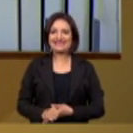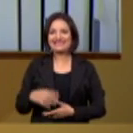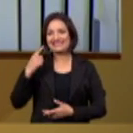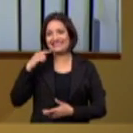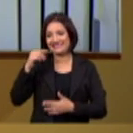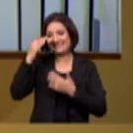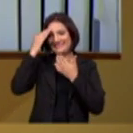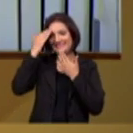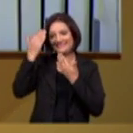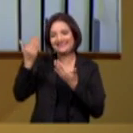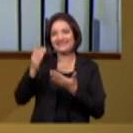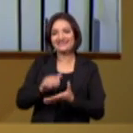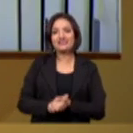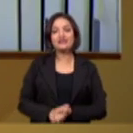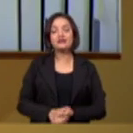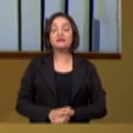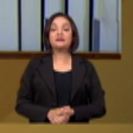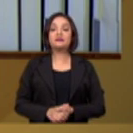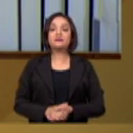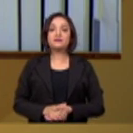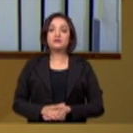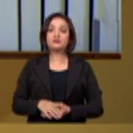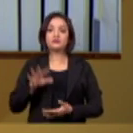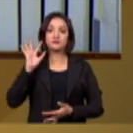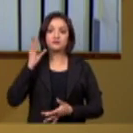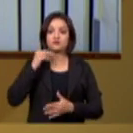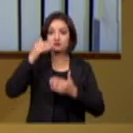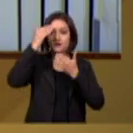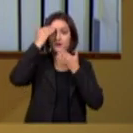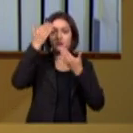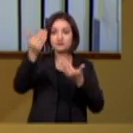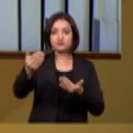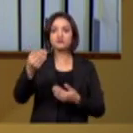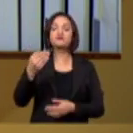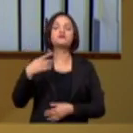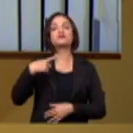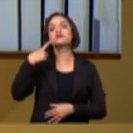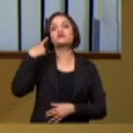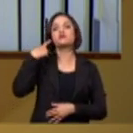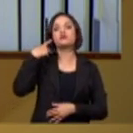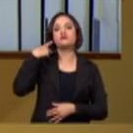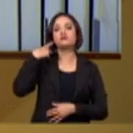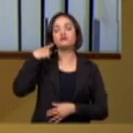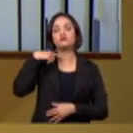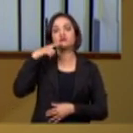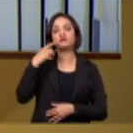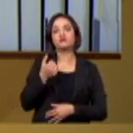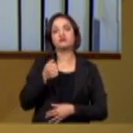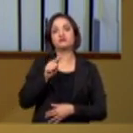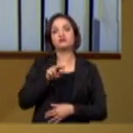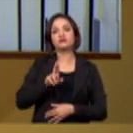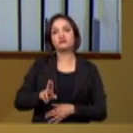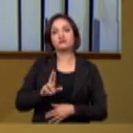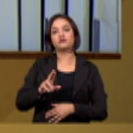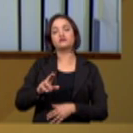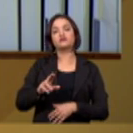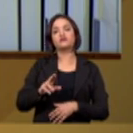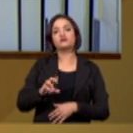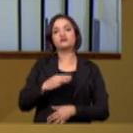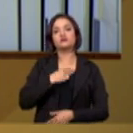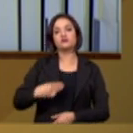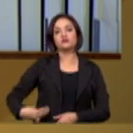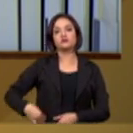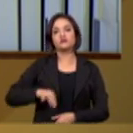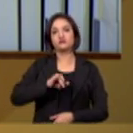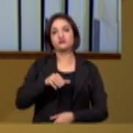é e agradeço agnete advogado-geral da união ministro dias toffoli em